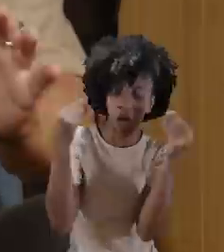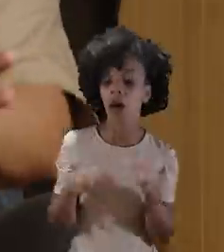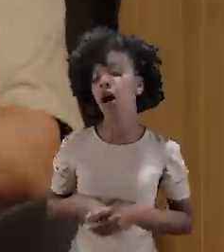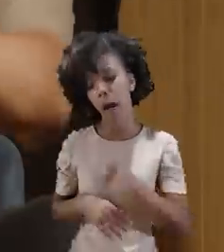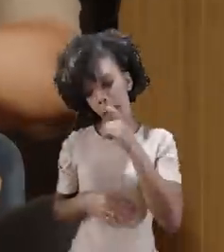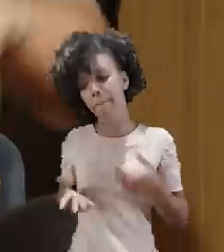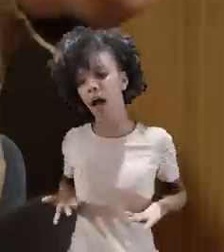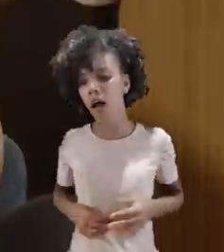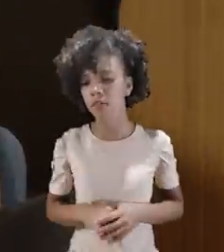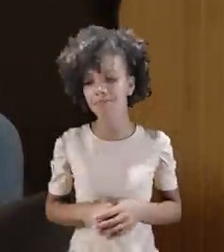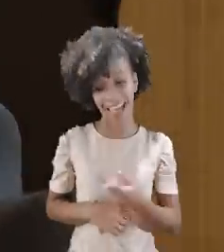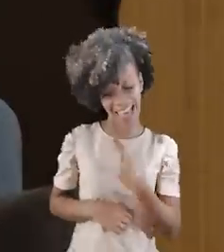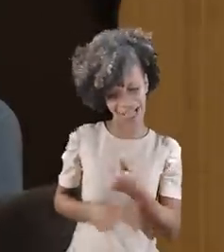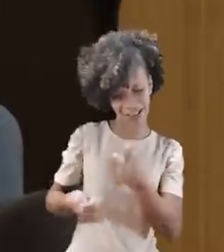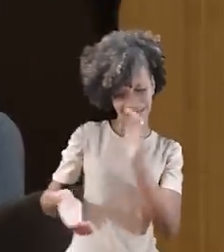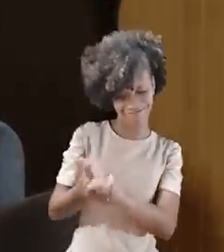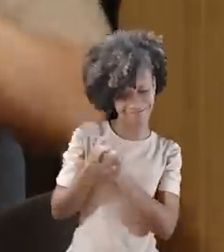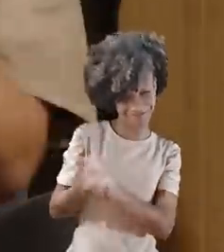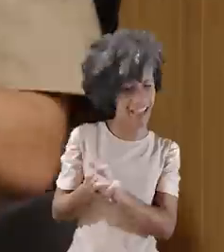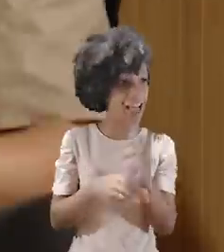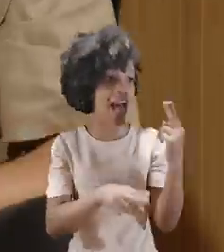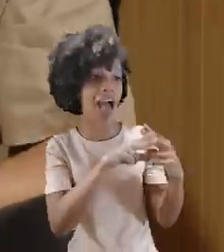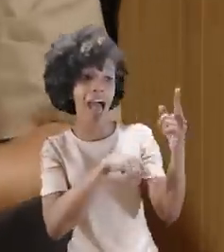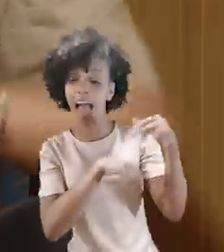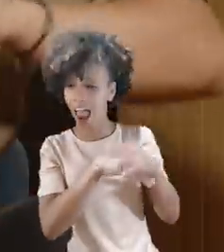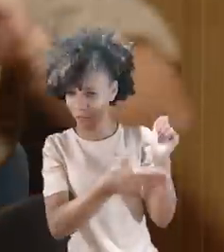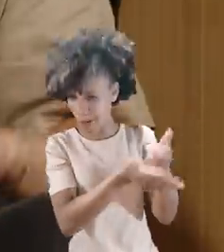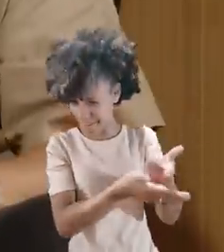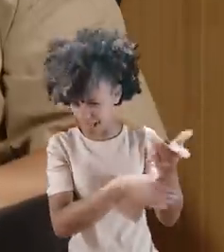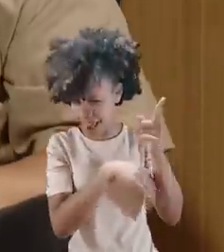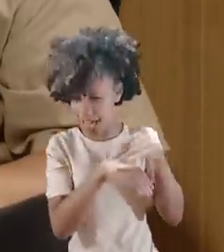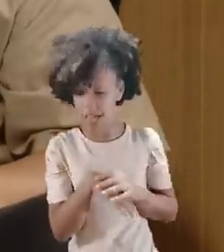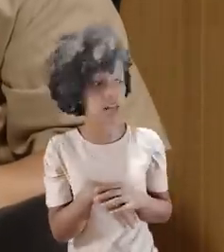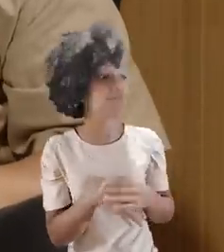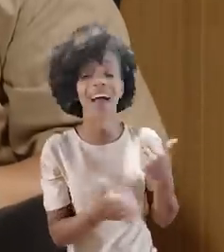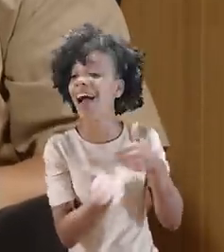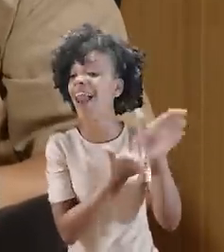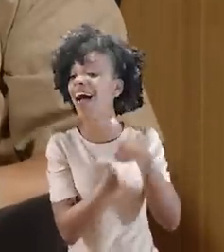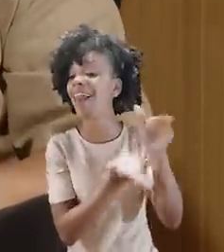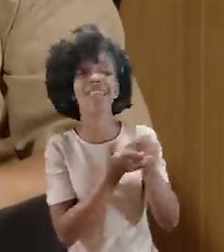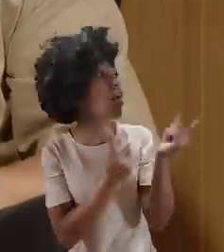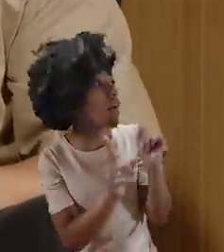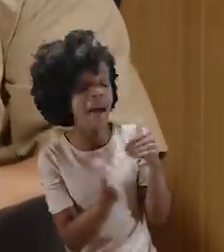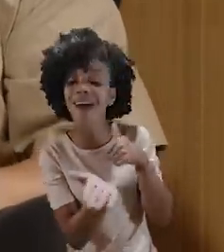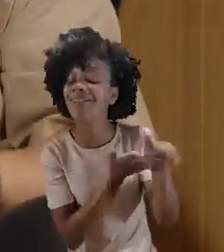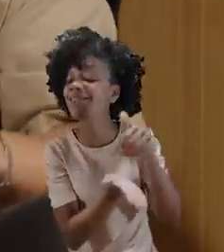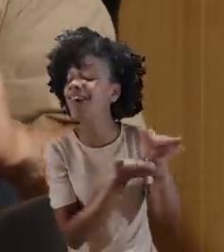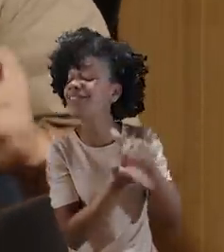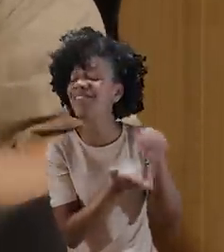todo torto para o rapaz não é nós passa lá no caixa e não não almoçou pai fala fala